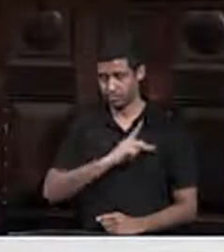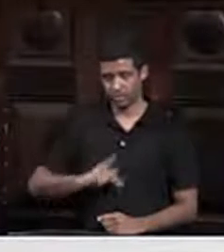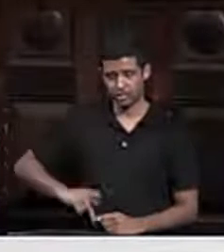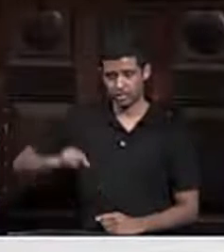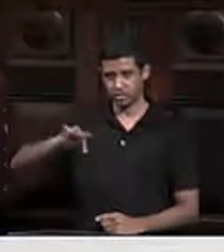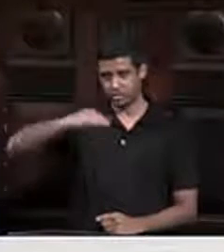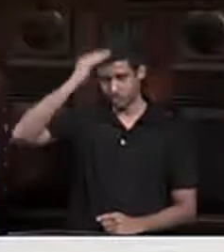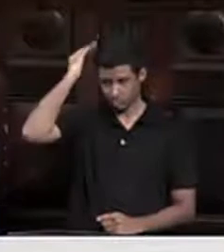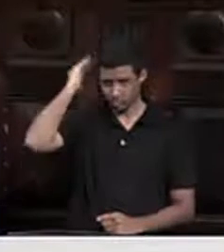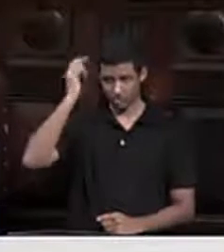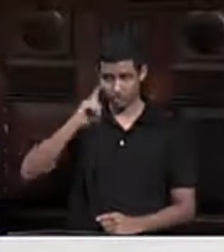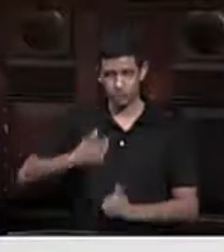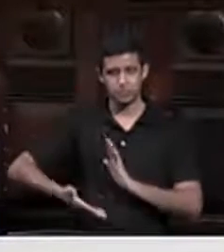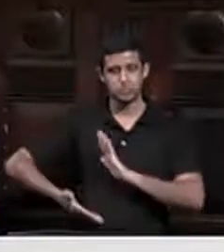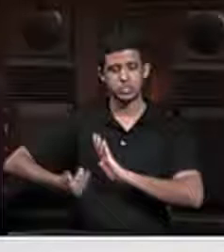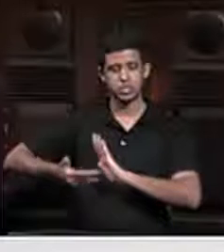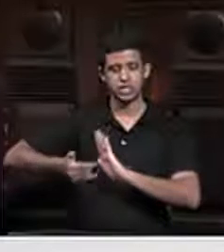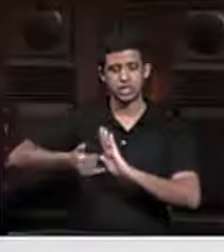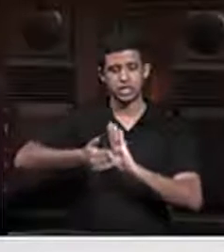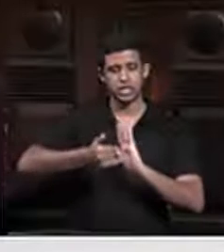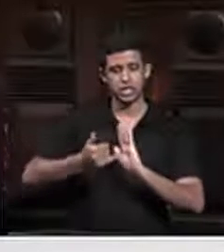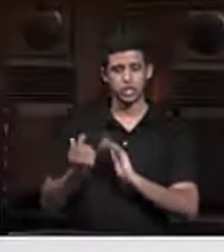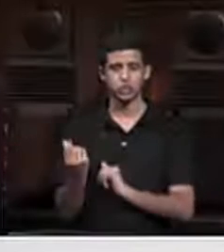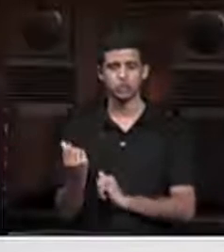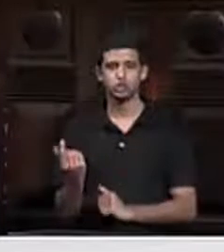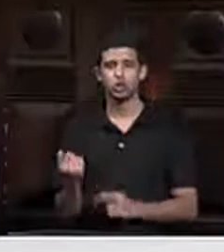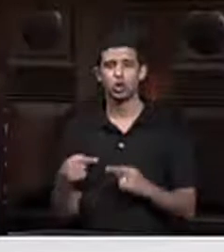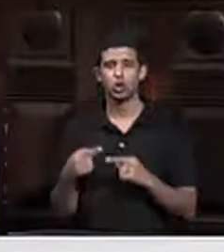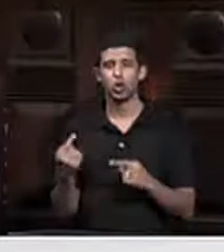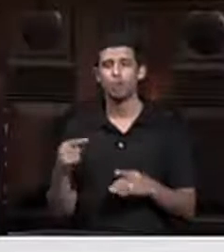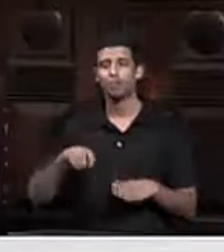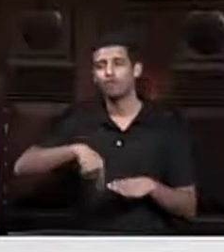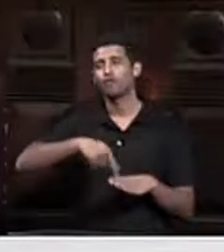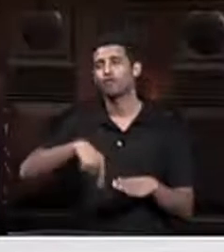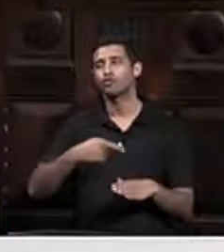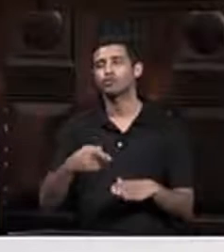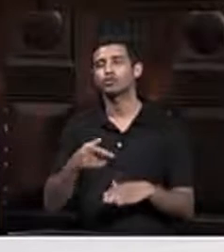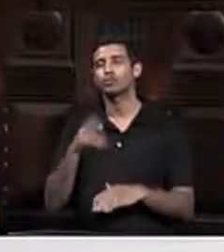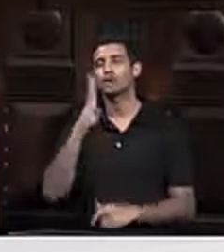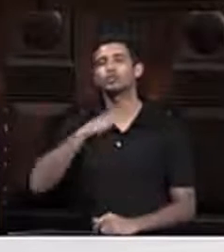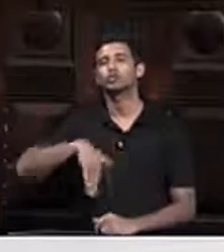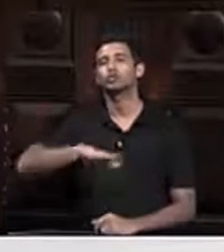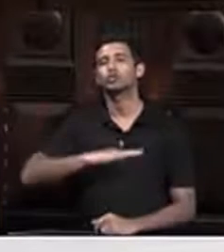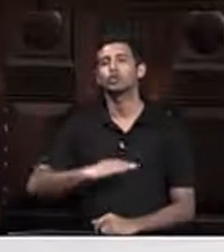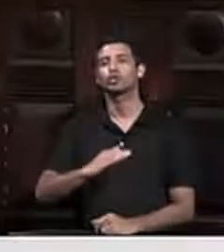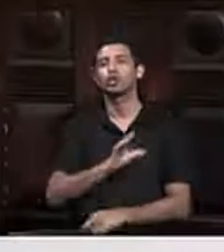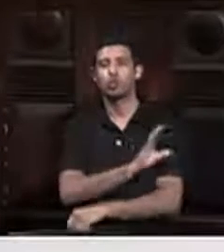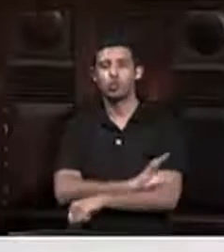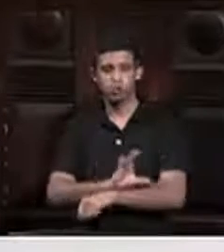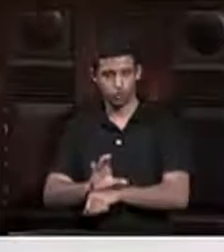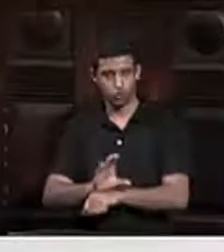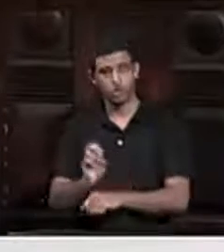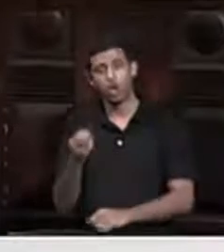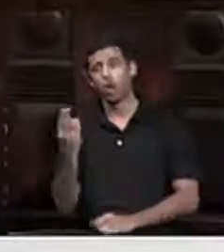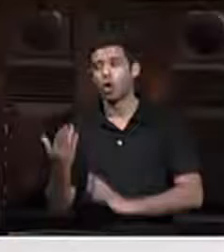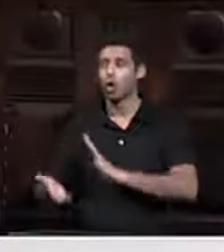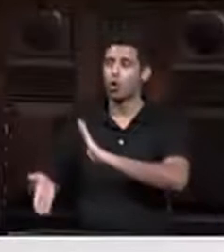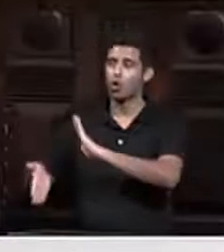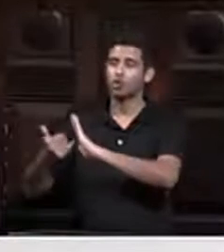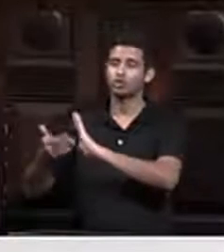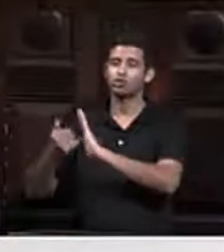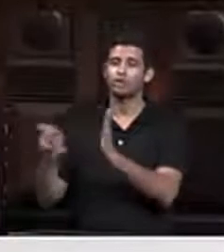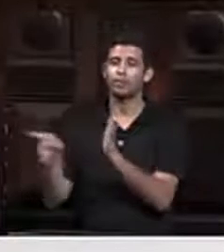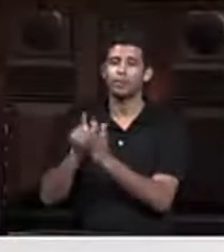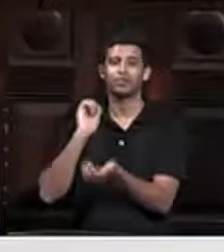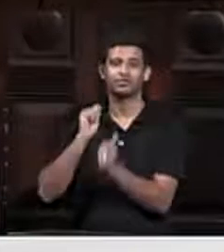lá e tira recurso do Fundo Nacional de Cultura e retira recursos do